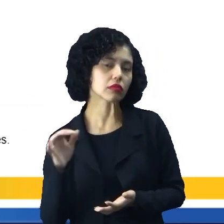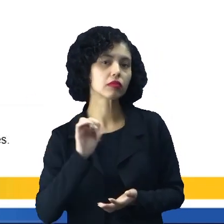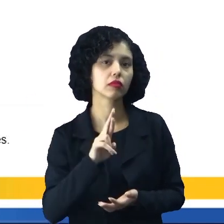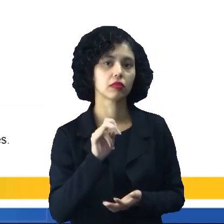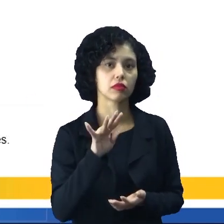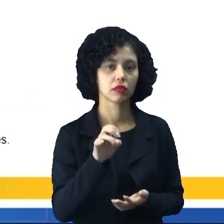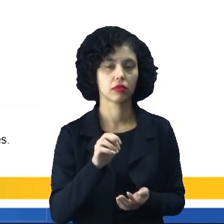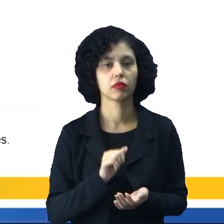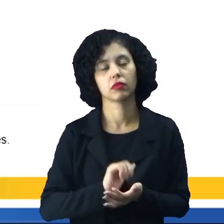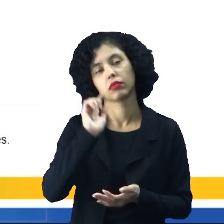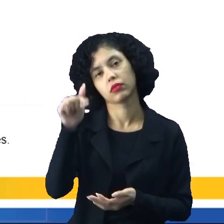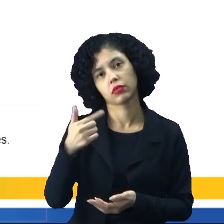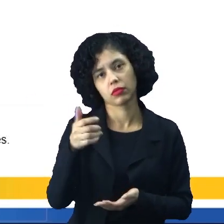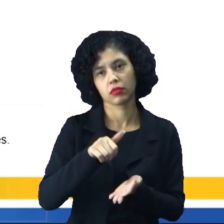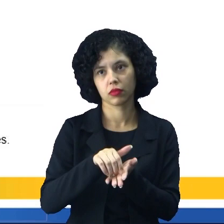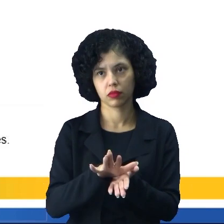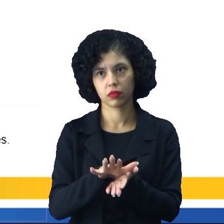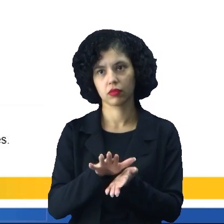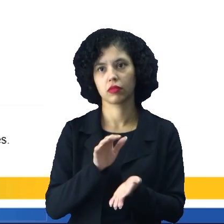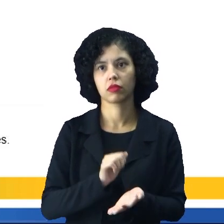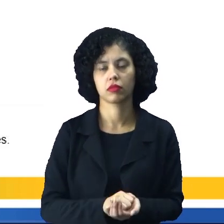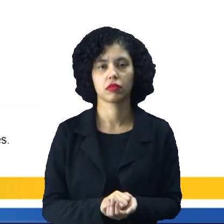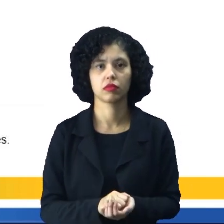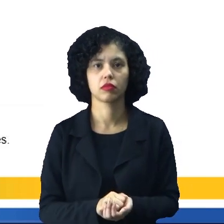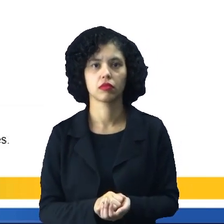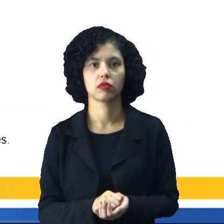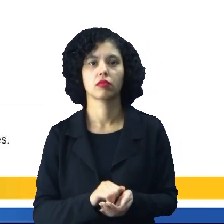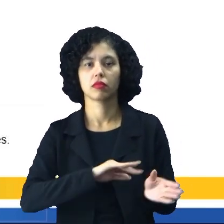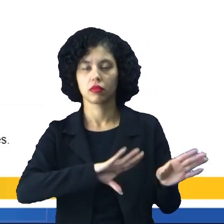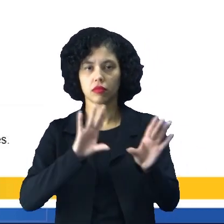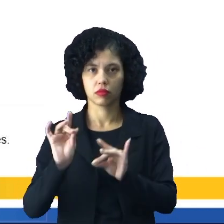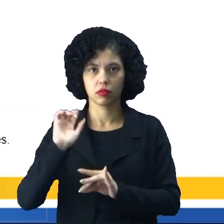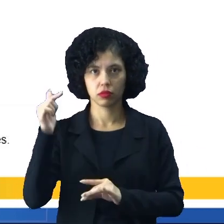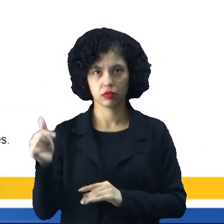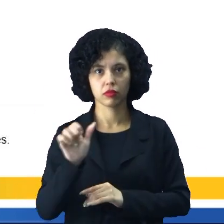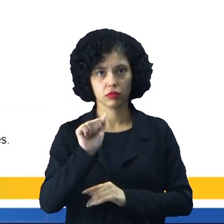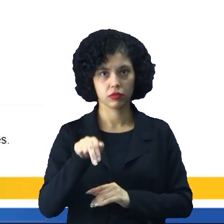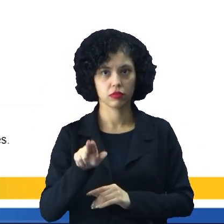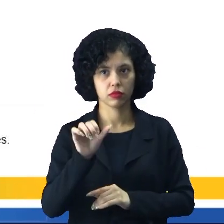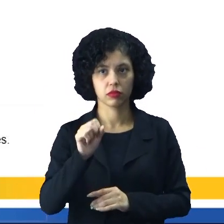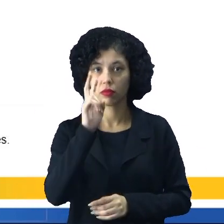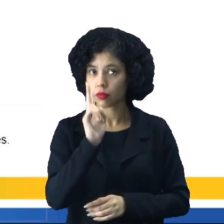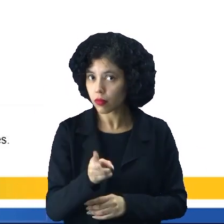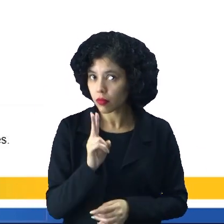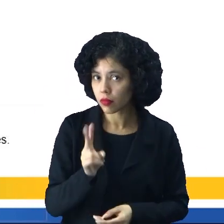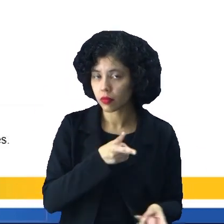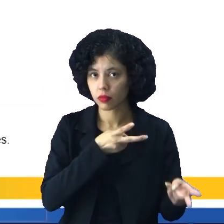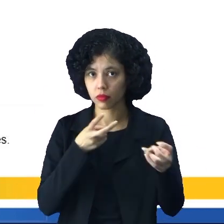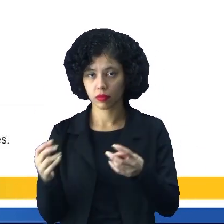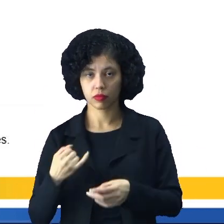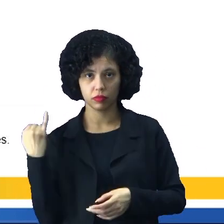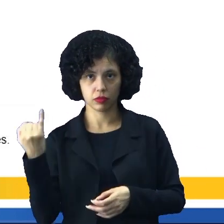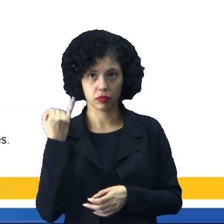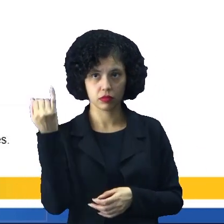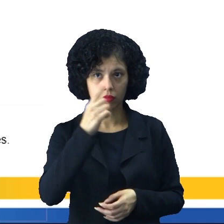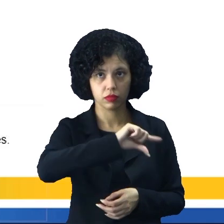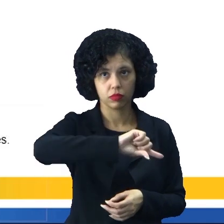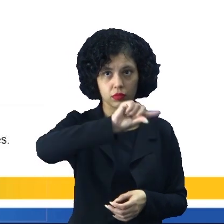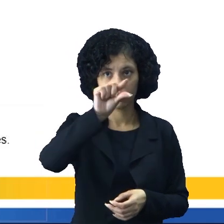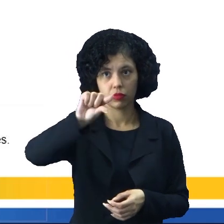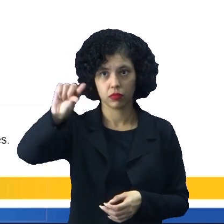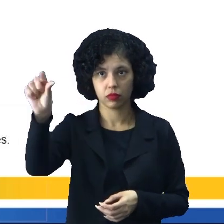reto, onde depois é eliminado para o seu exterior, que é o ânus. Observando sempre que a principal função do intestino